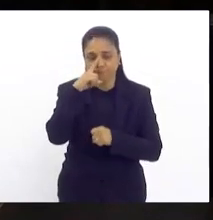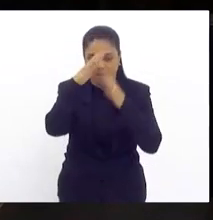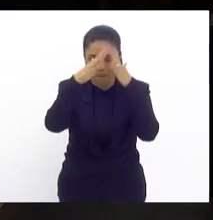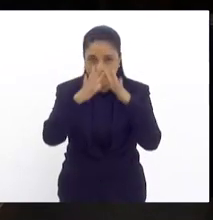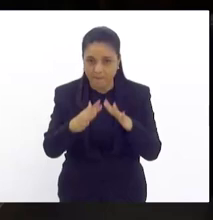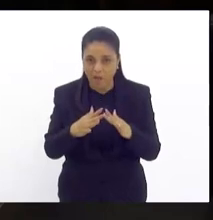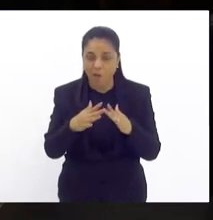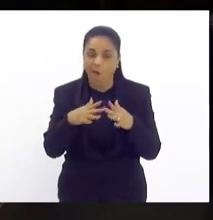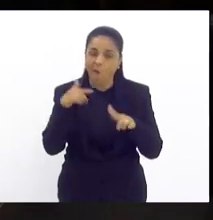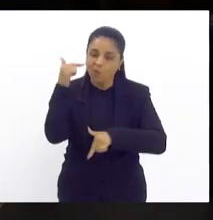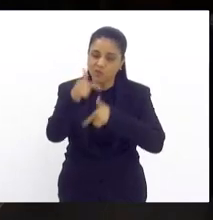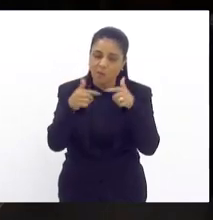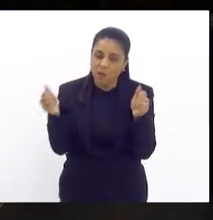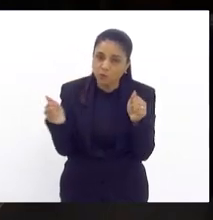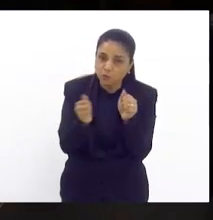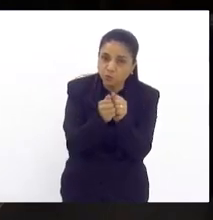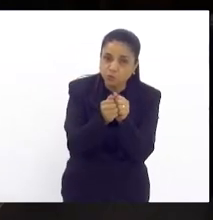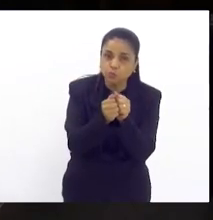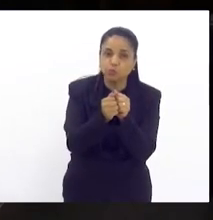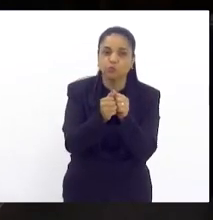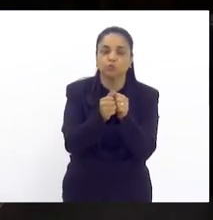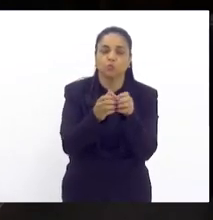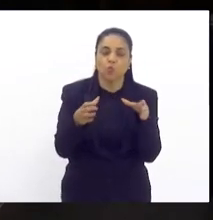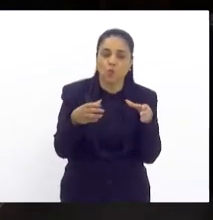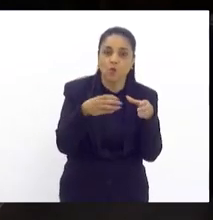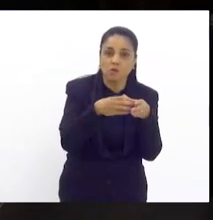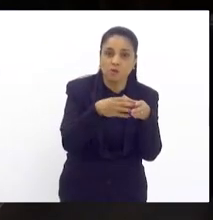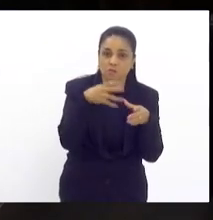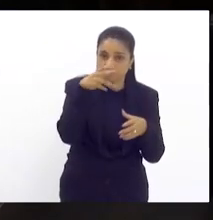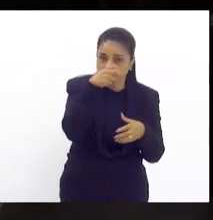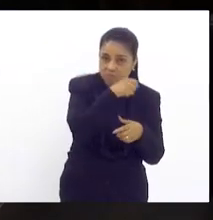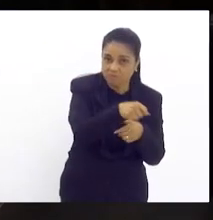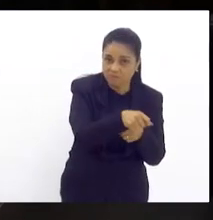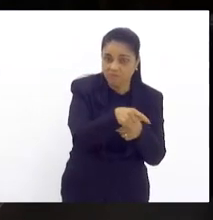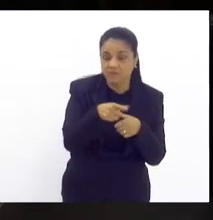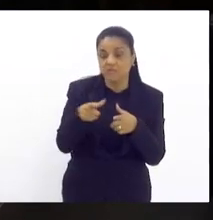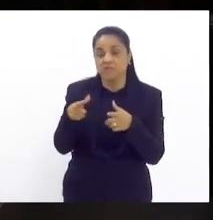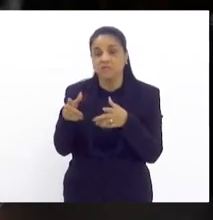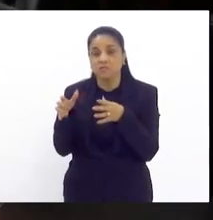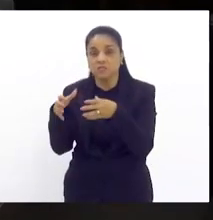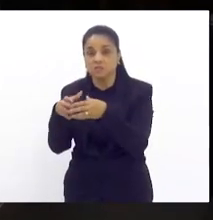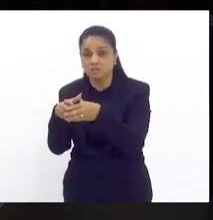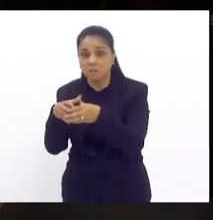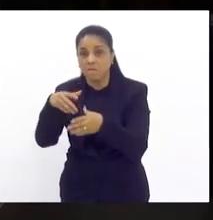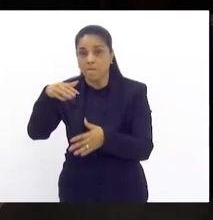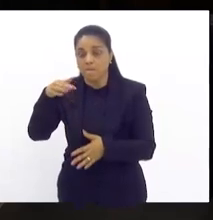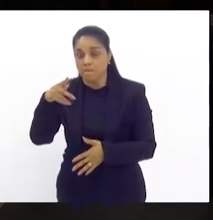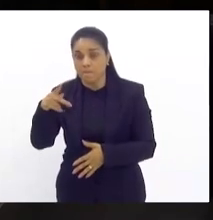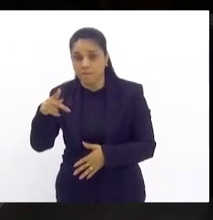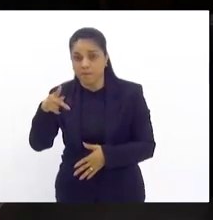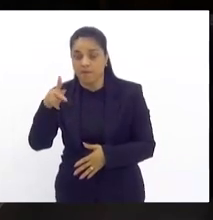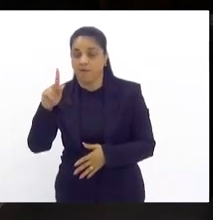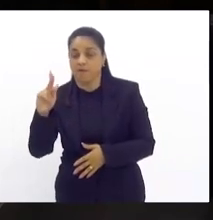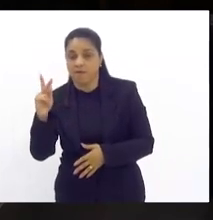foi importantíssimo entre as equipes de resgate e as equipes de APH presentes